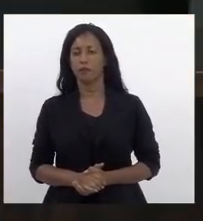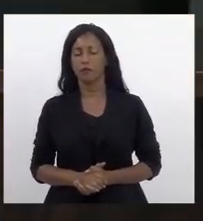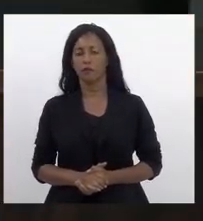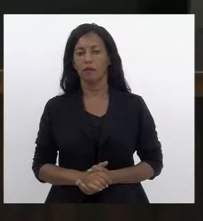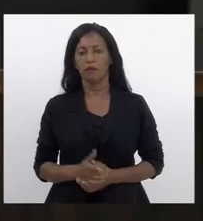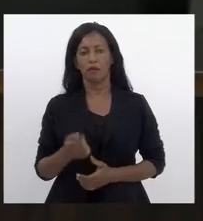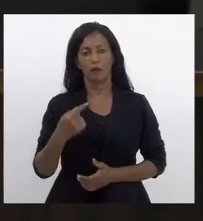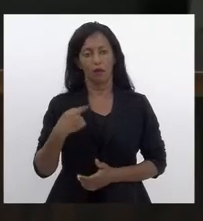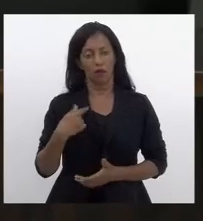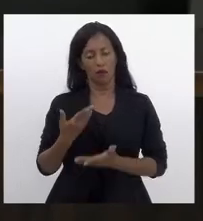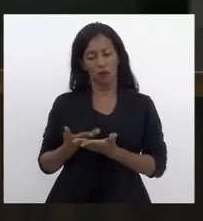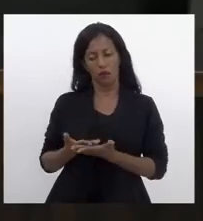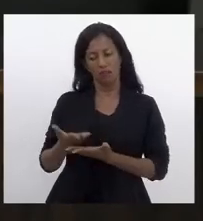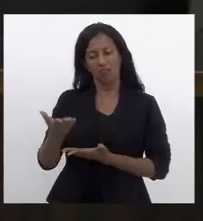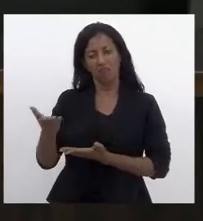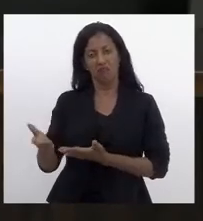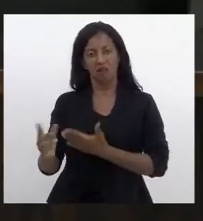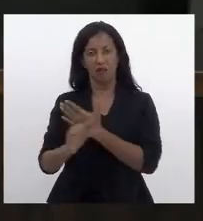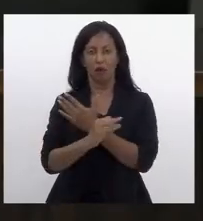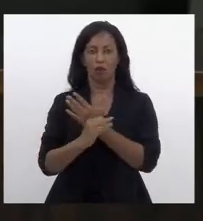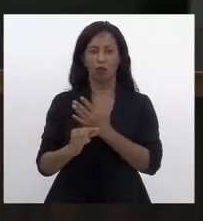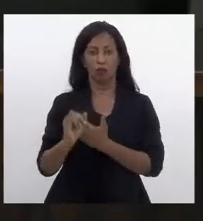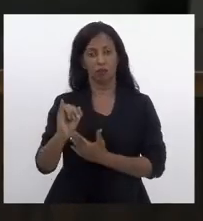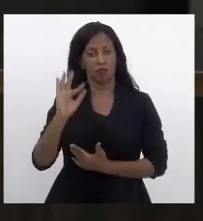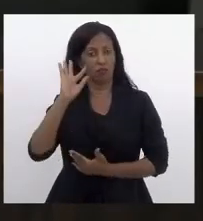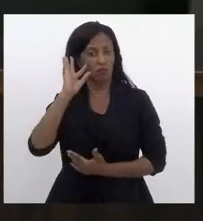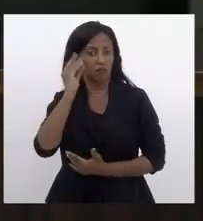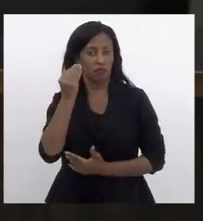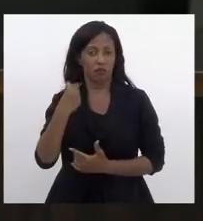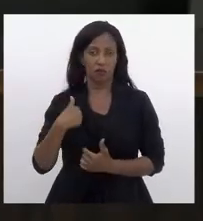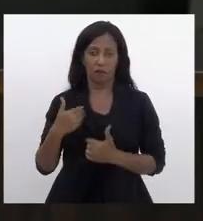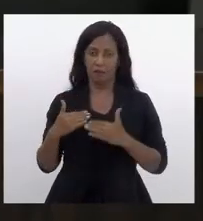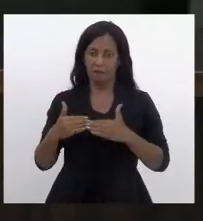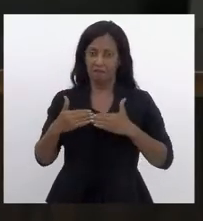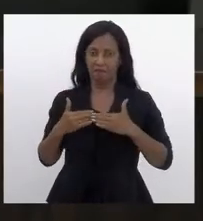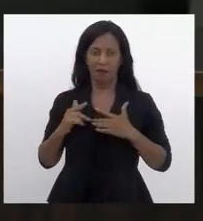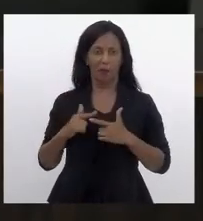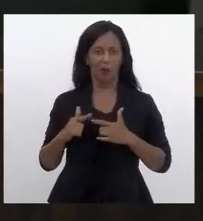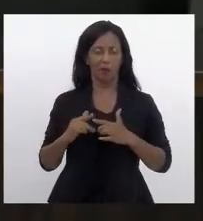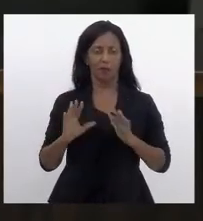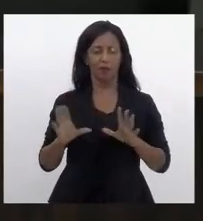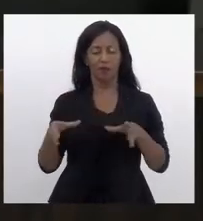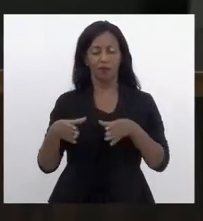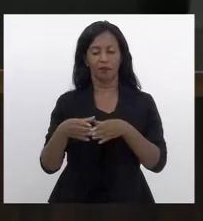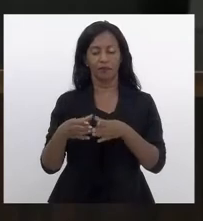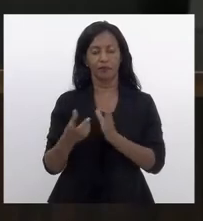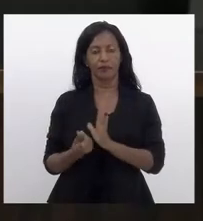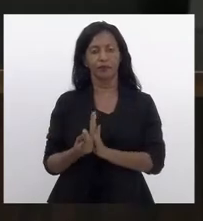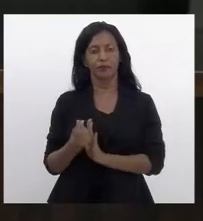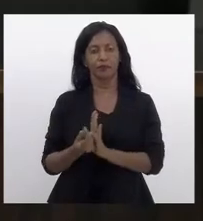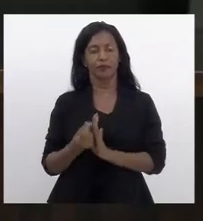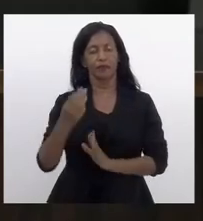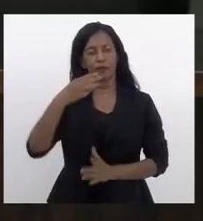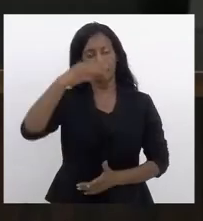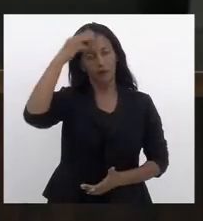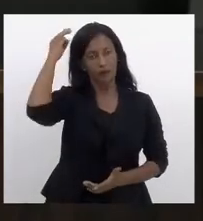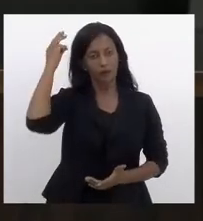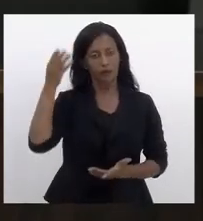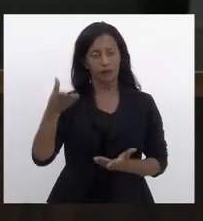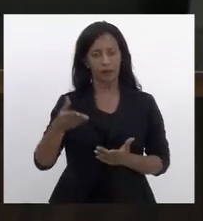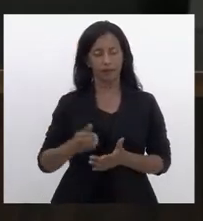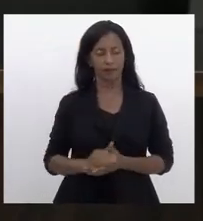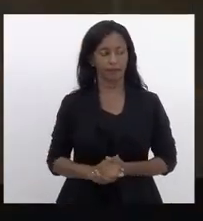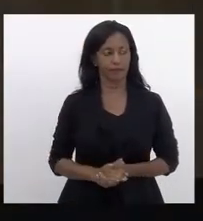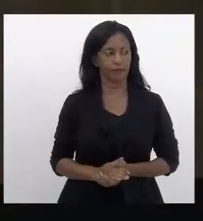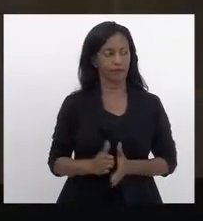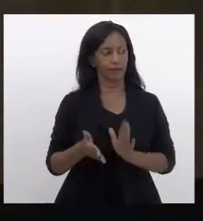levar a autora, tá? Se ela concordar, está resolvido. Da minha parte, sem problema. Pela Comissão de Orçamento, deputado Márcio Pacheco.